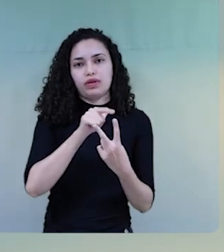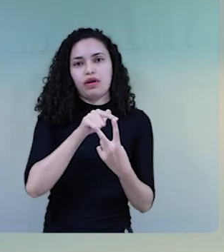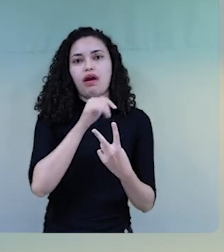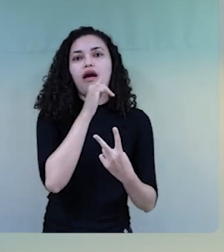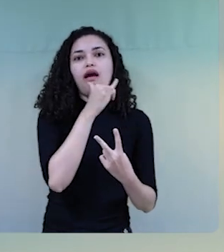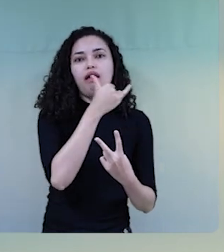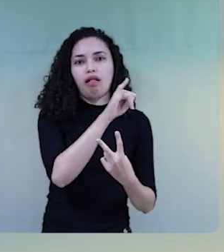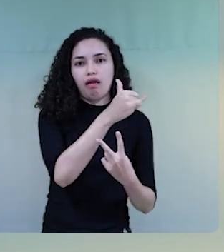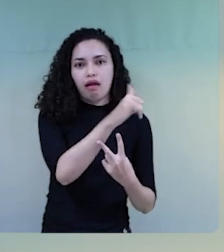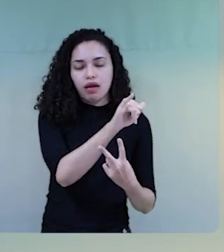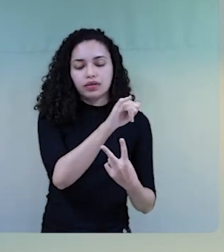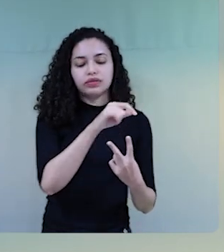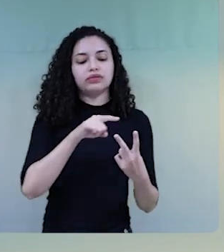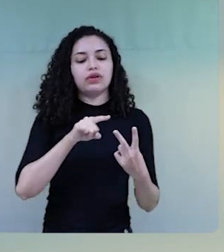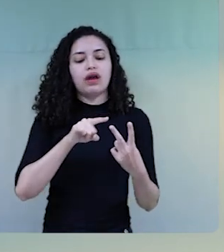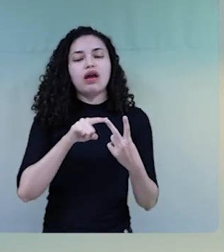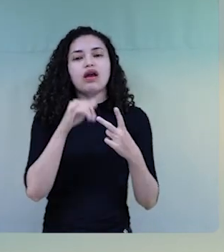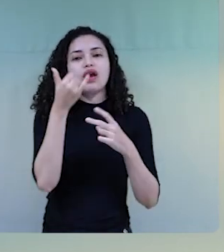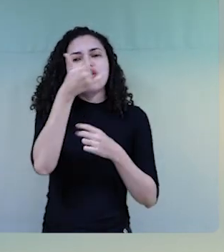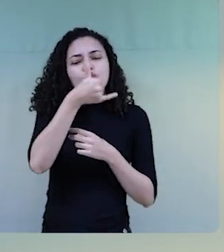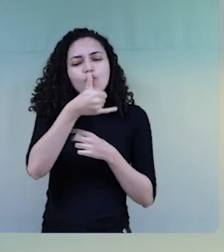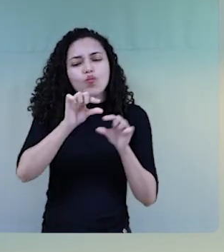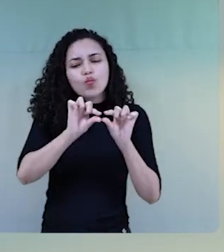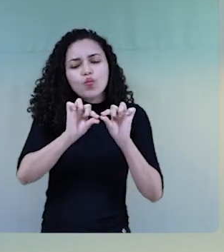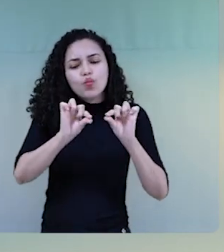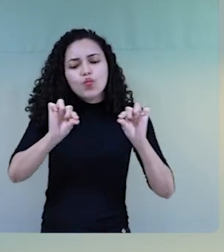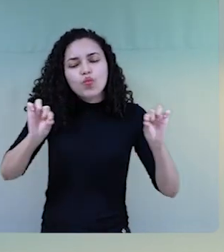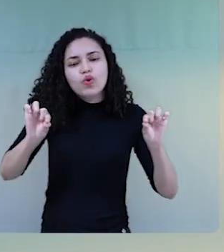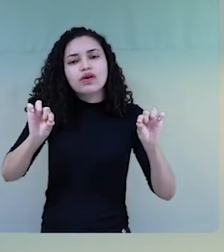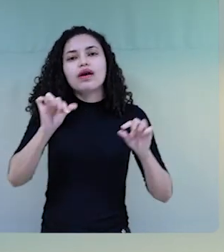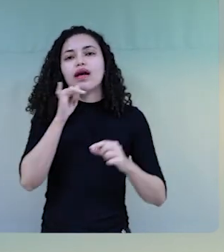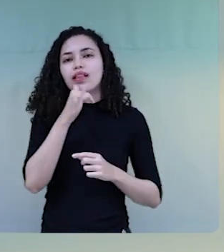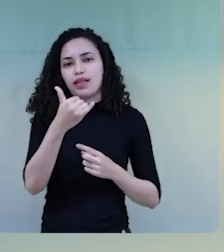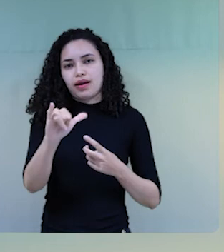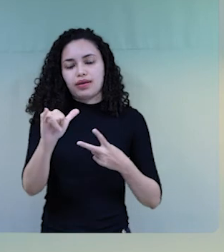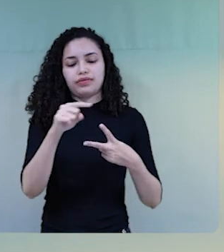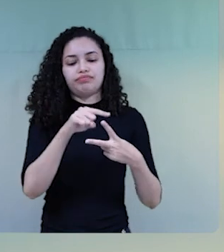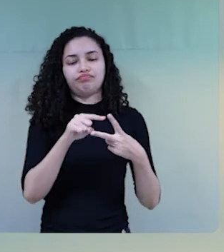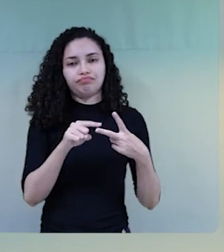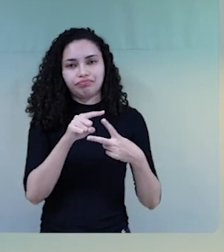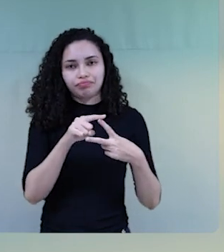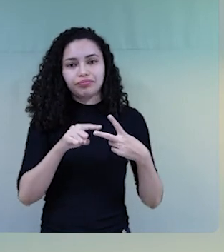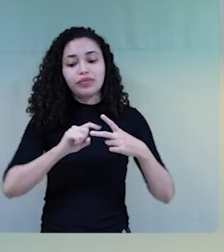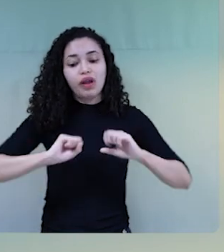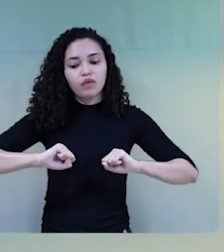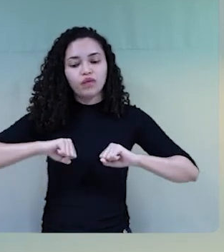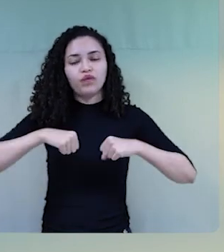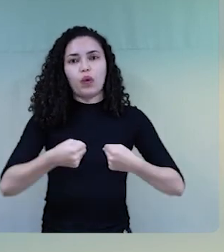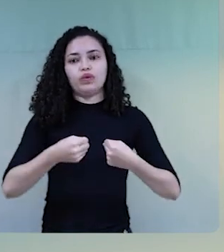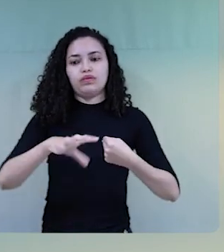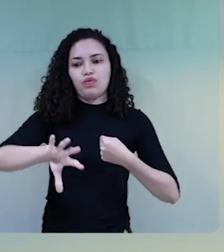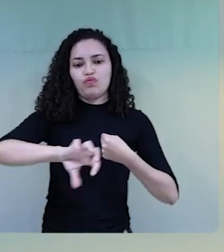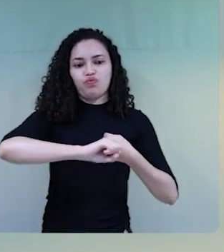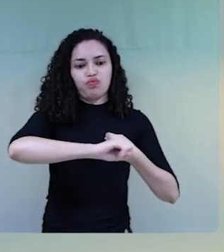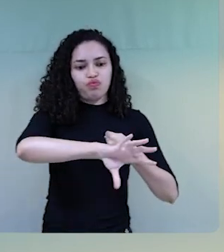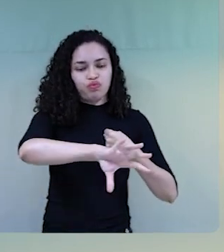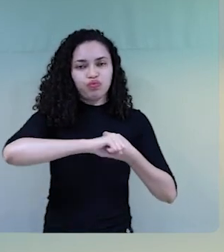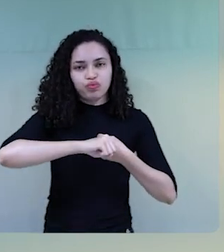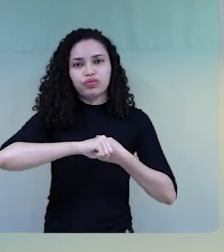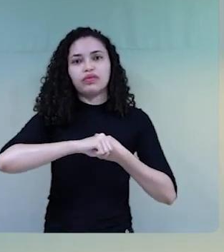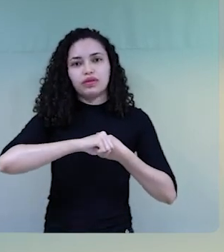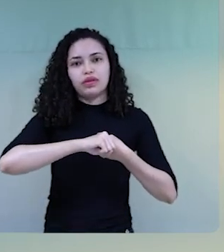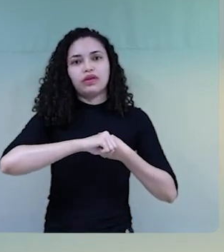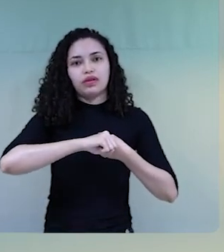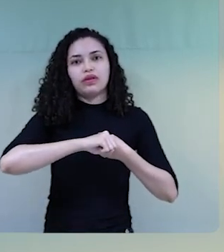agir também em fios elétricos. A gente tem que lembrar que a força magnética pode atuar sobre cargas elétricas. Então,